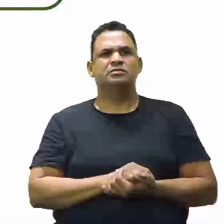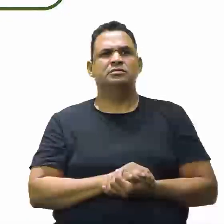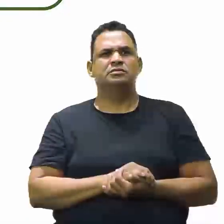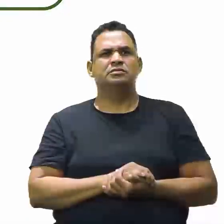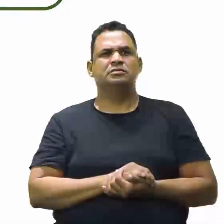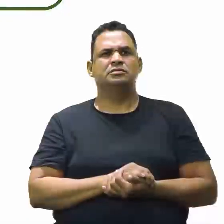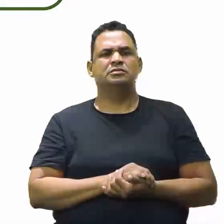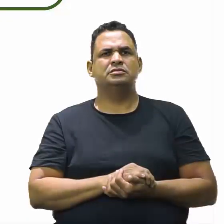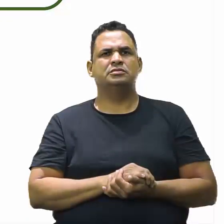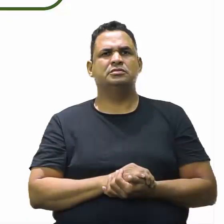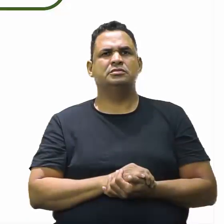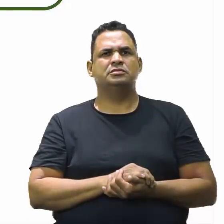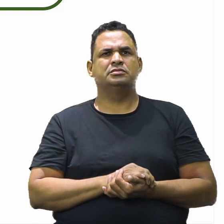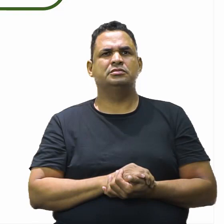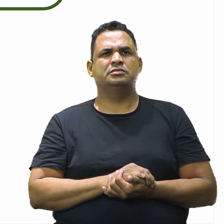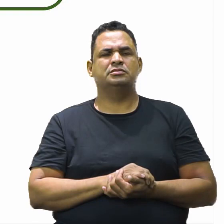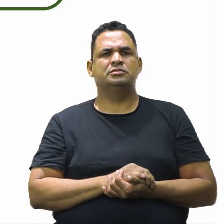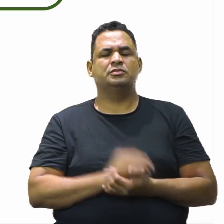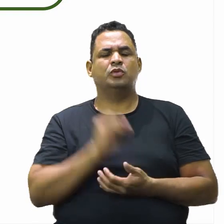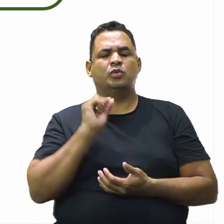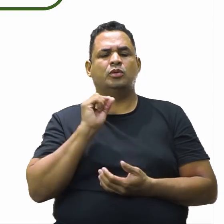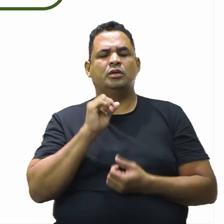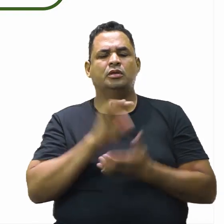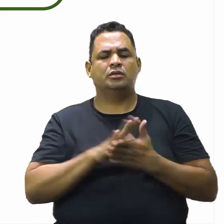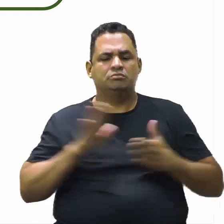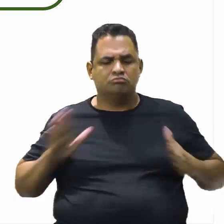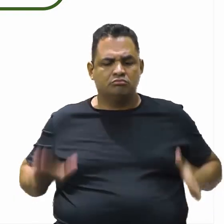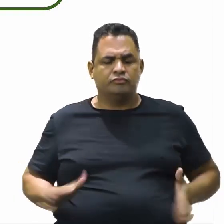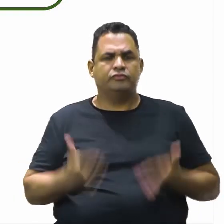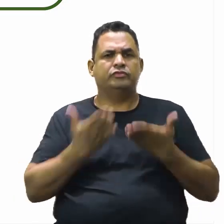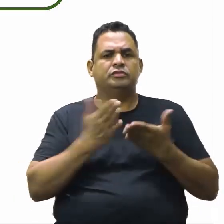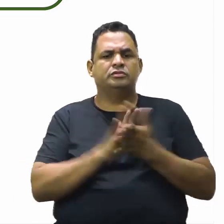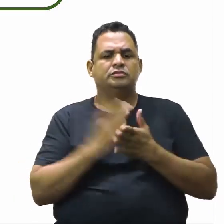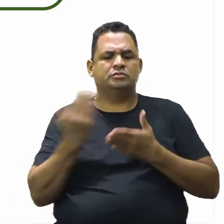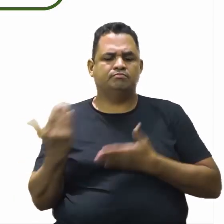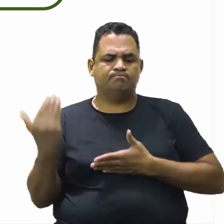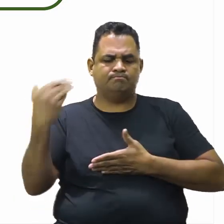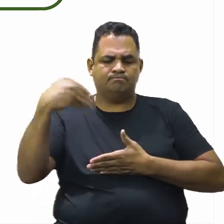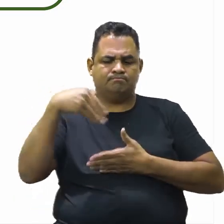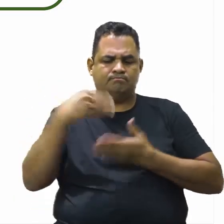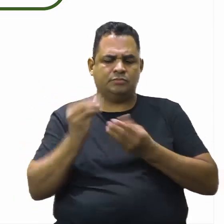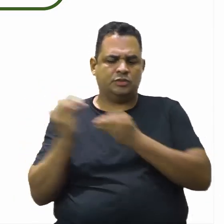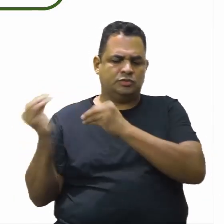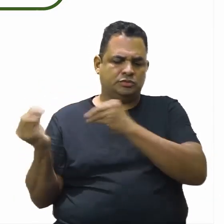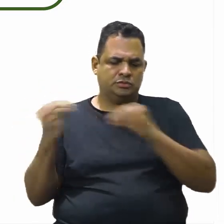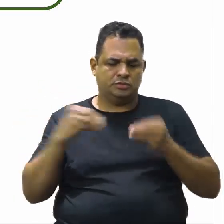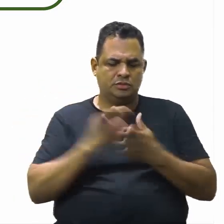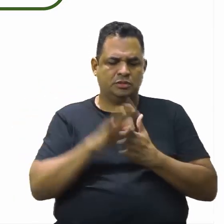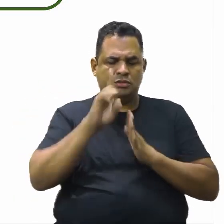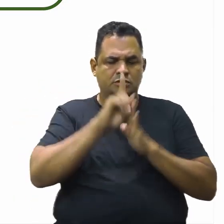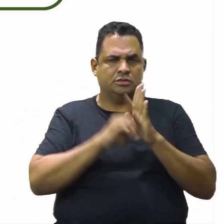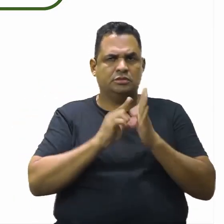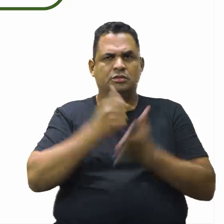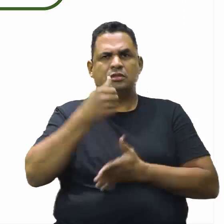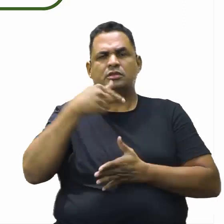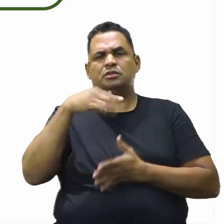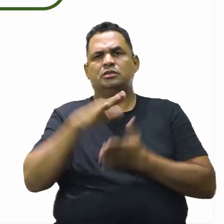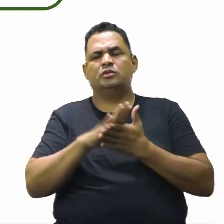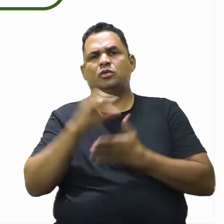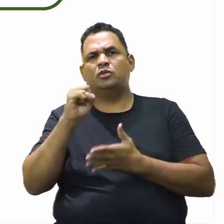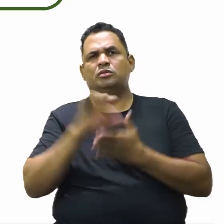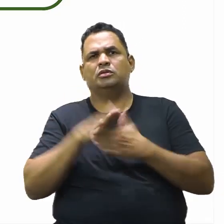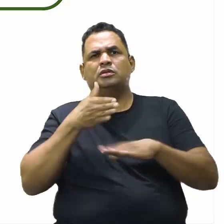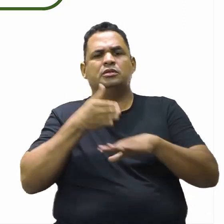alternativa correta. Então, o que motivou a vinda lá na década de 70 e 80? O